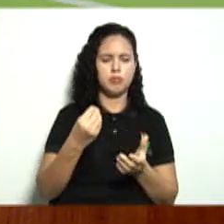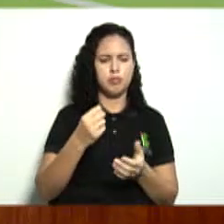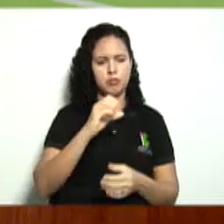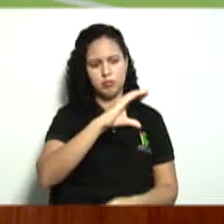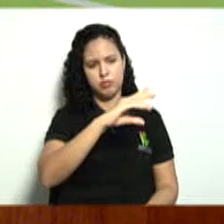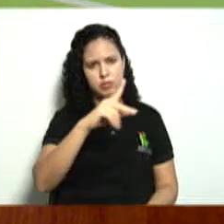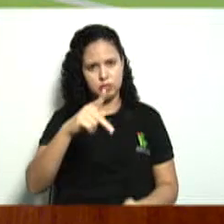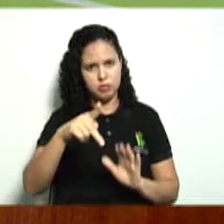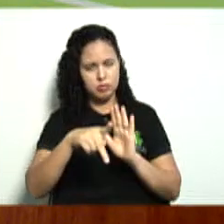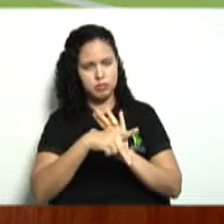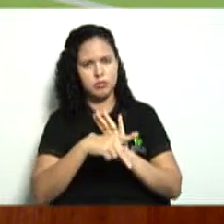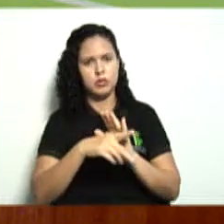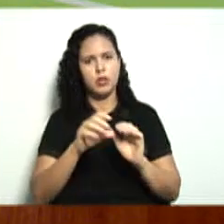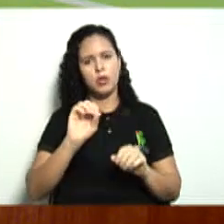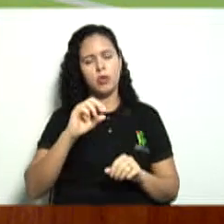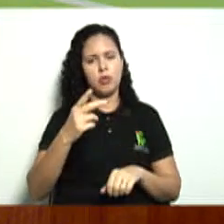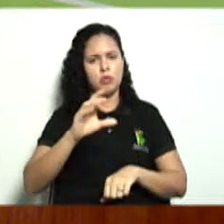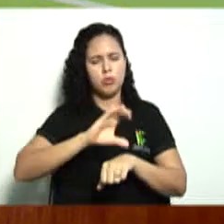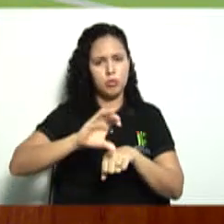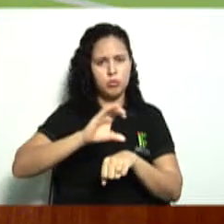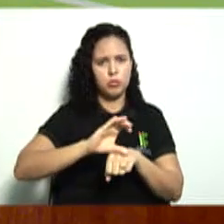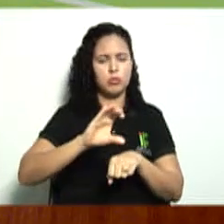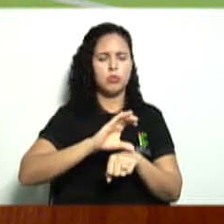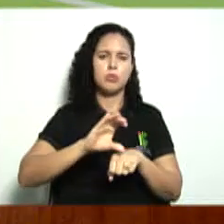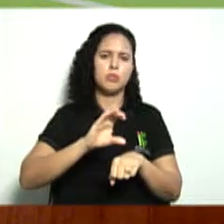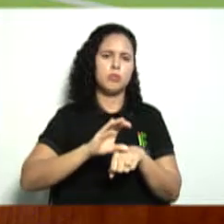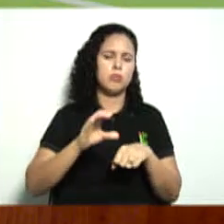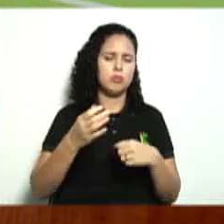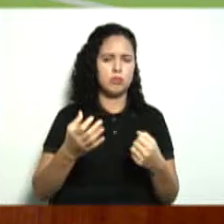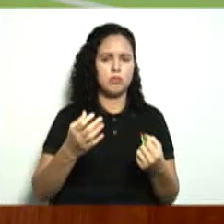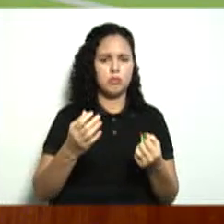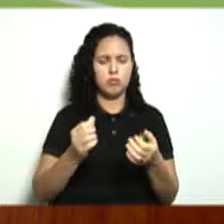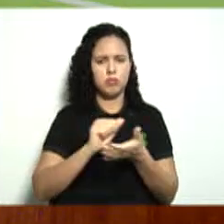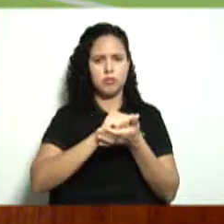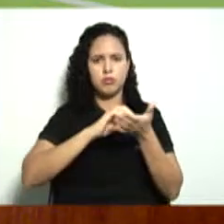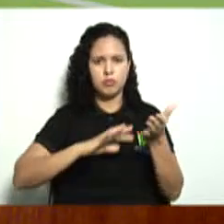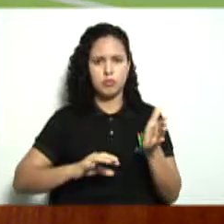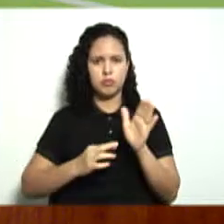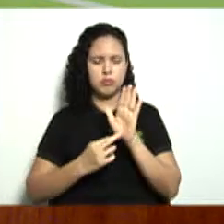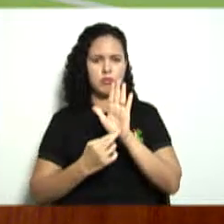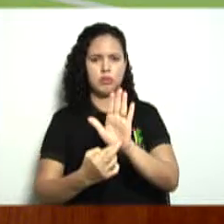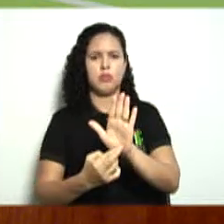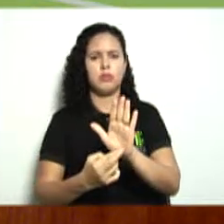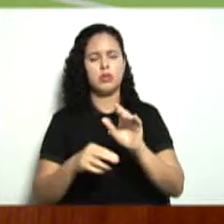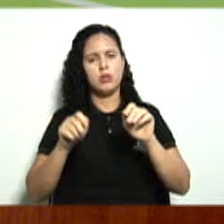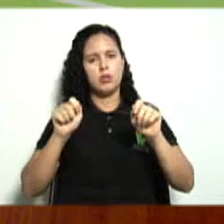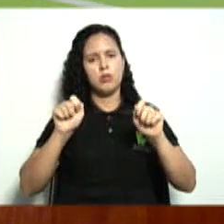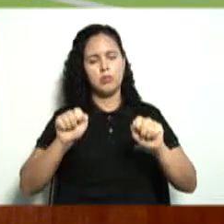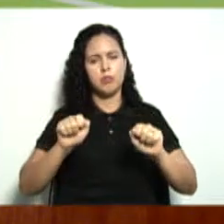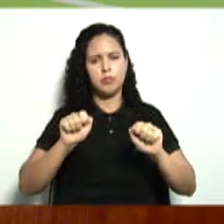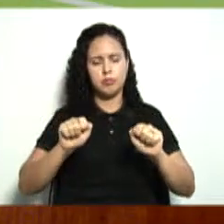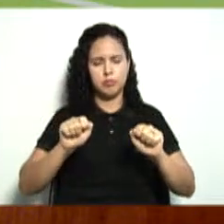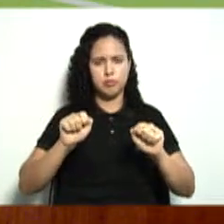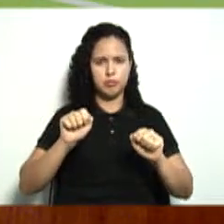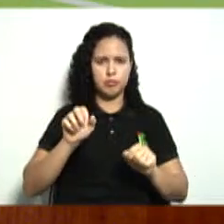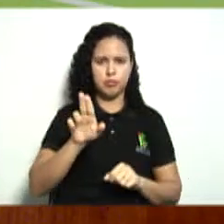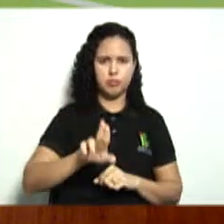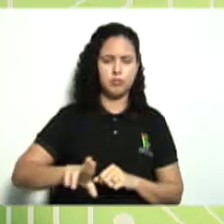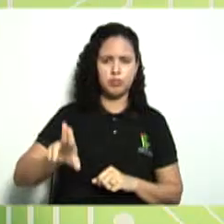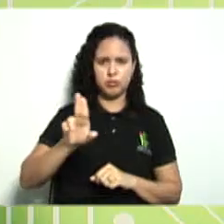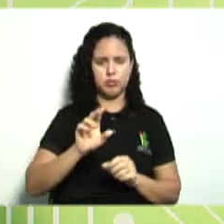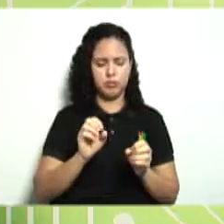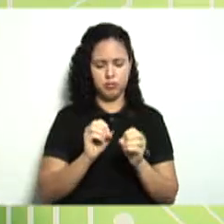tem feito aí ao longo do curso. Você precisa utilizar o PowerPoint, não é isso, Luiz? É isso aí. Então, assim, eu fiz